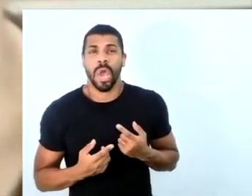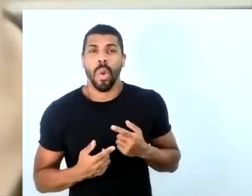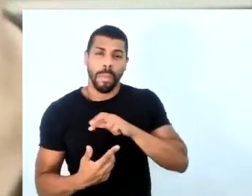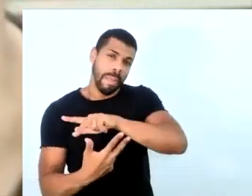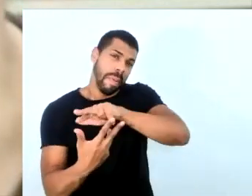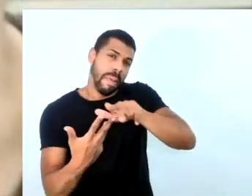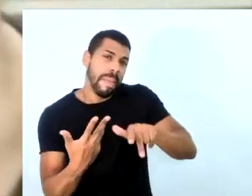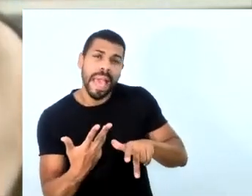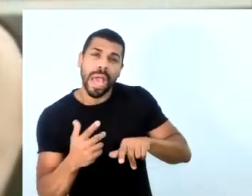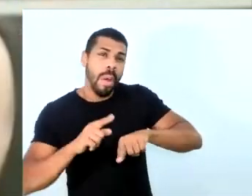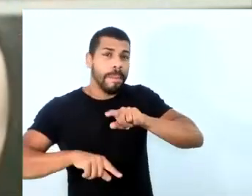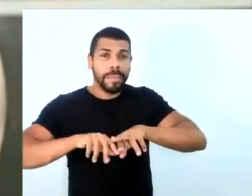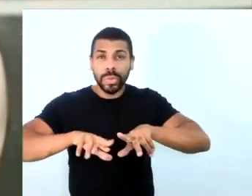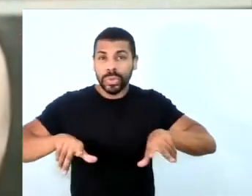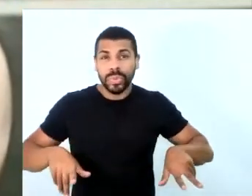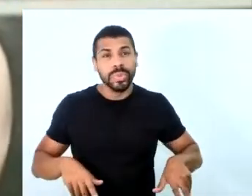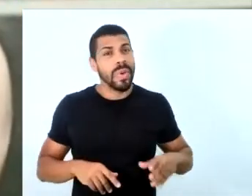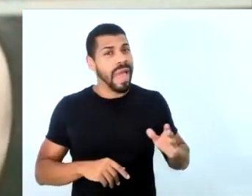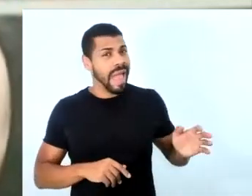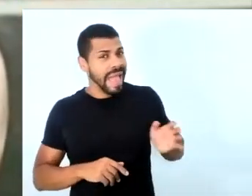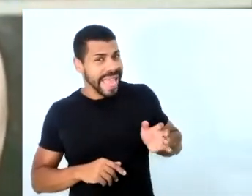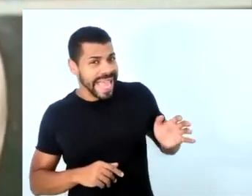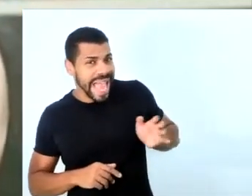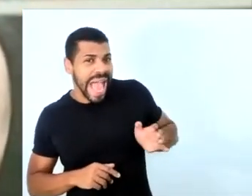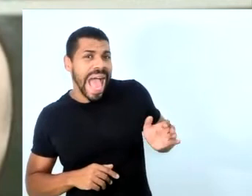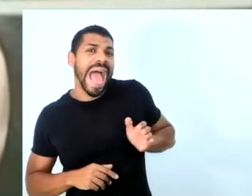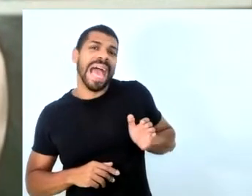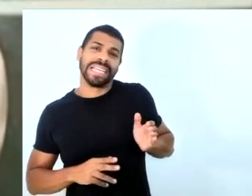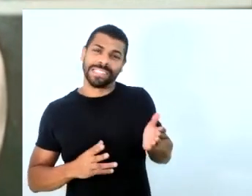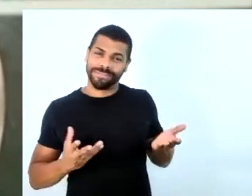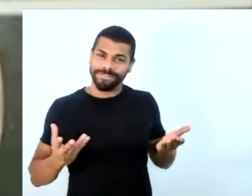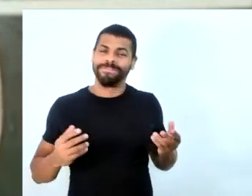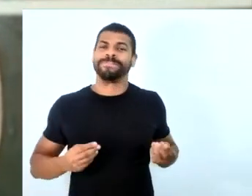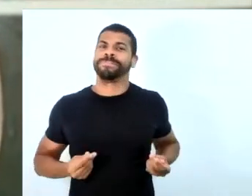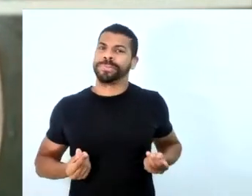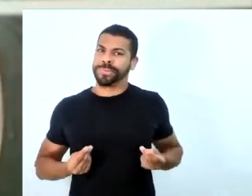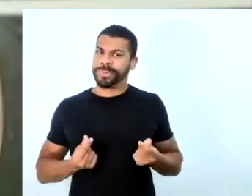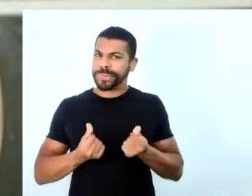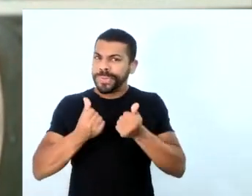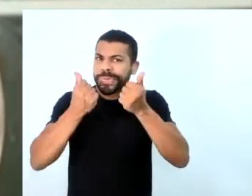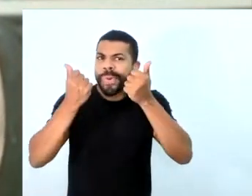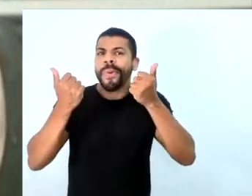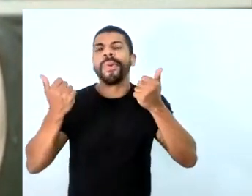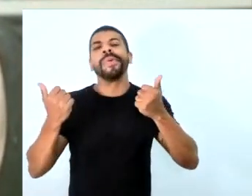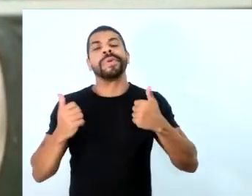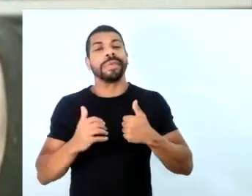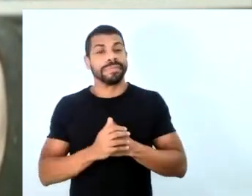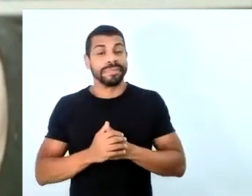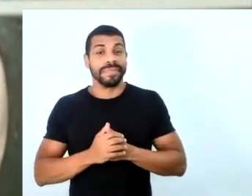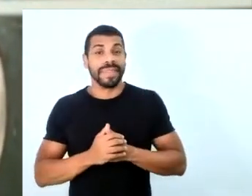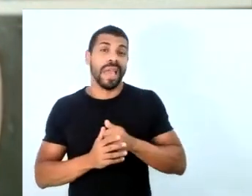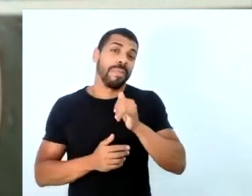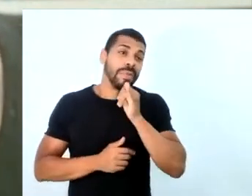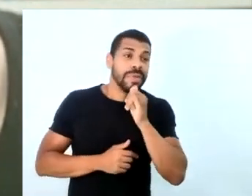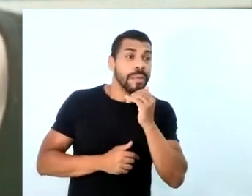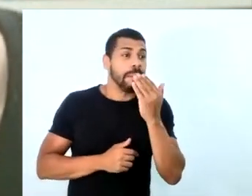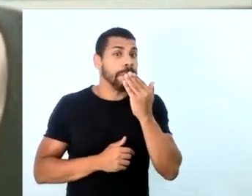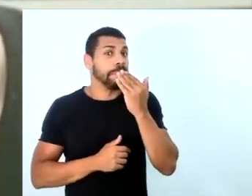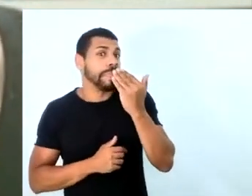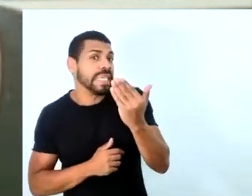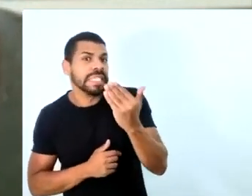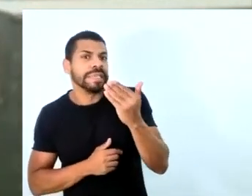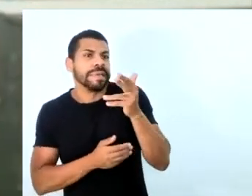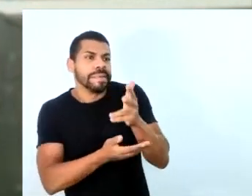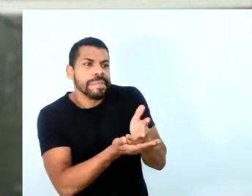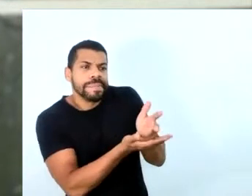caros. E agora, por exemplo, as Flixes da vida, essas coisas todas, elas pedem que sejam no Avid, que é uma